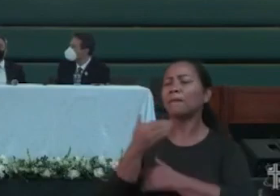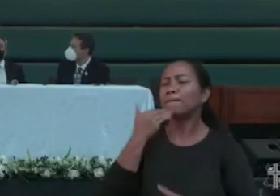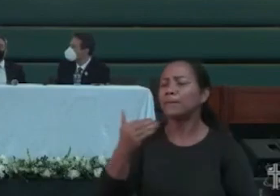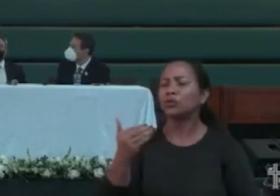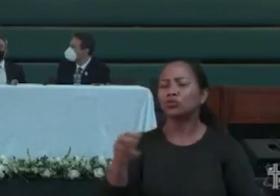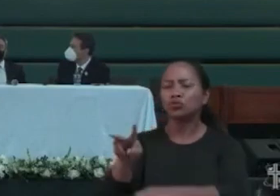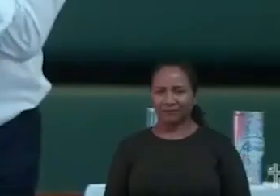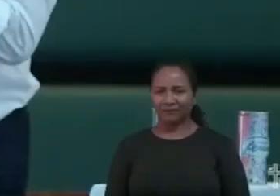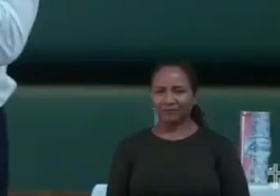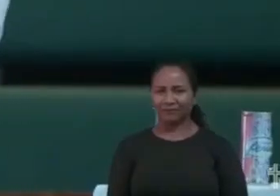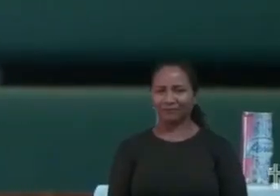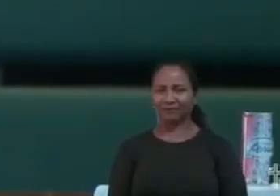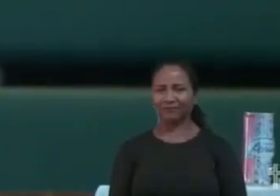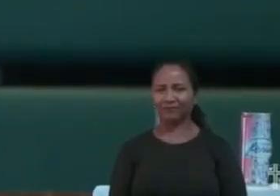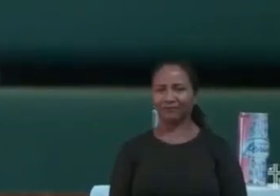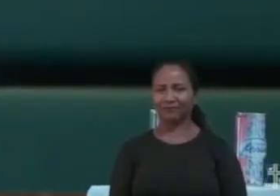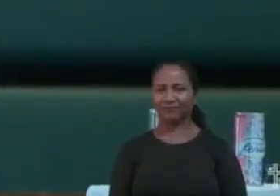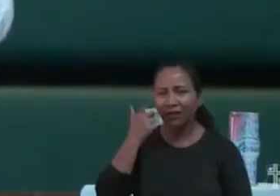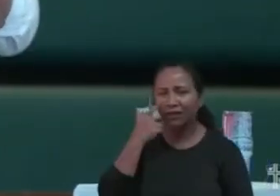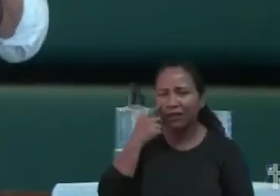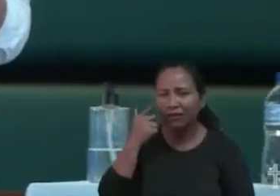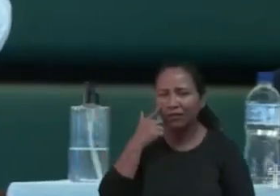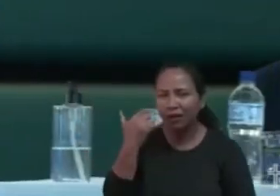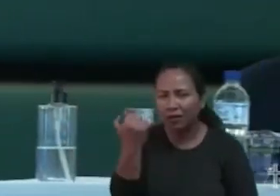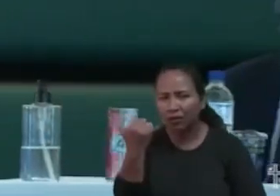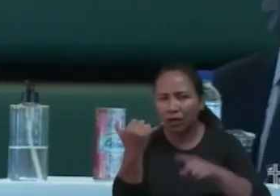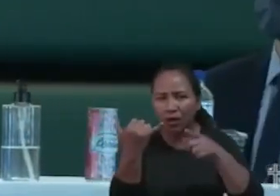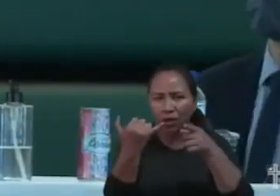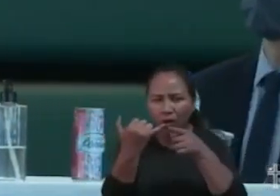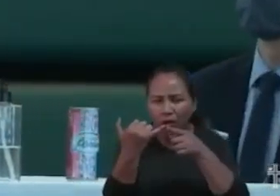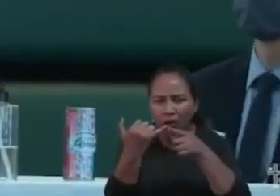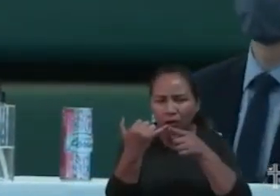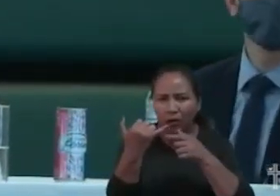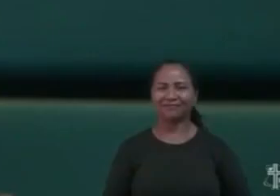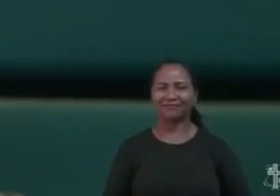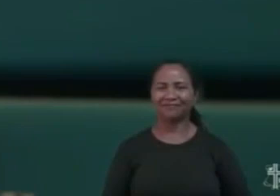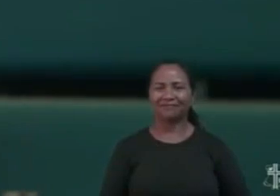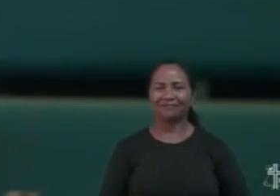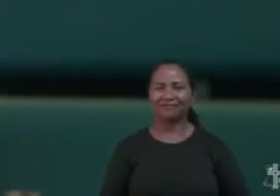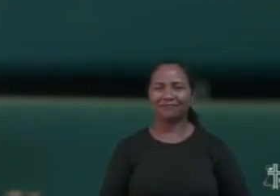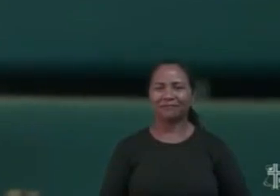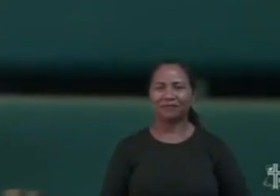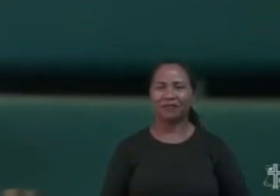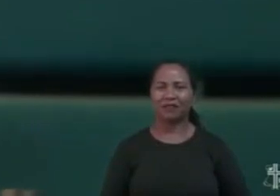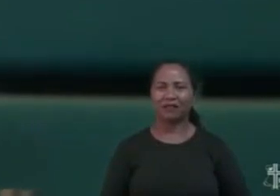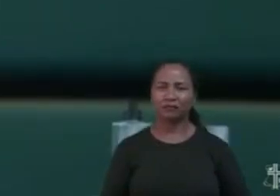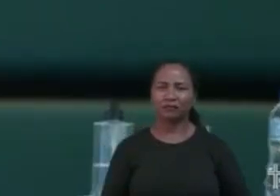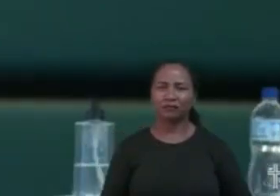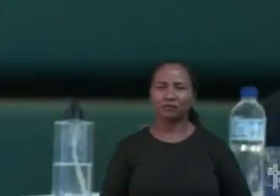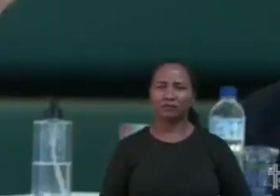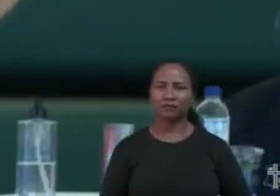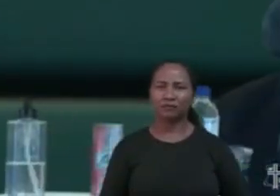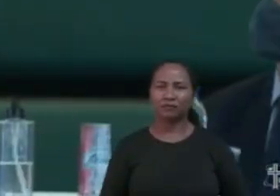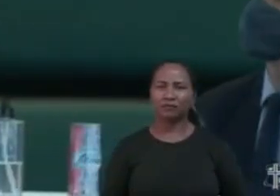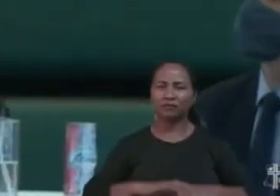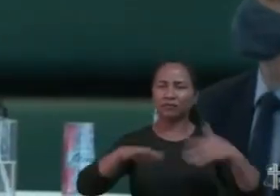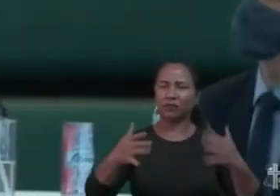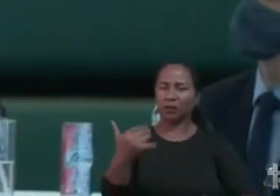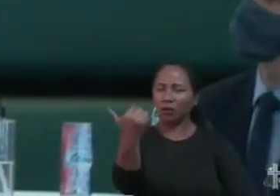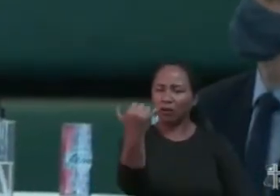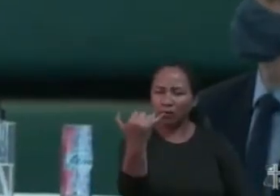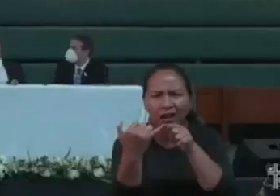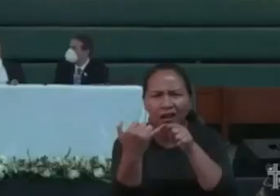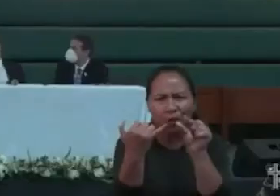emprestar? Está vendo essa pontinha aqui? Consegue ver, Damares? Aqui tem meio centímetro. Mais meio